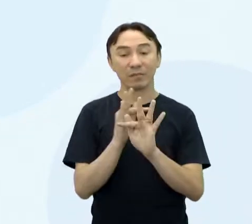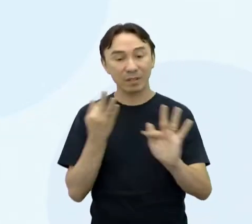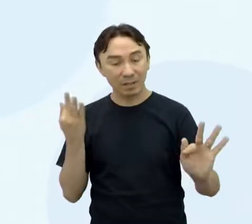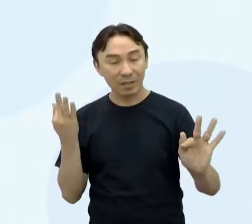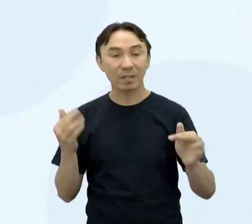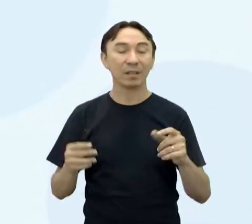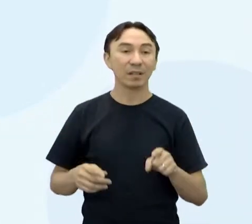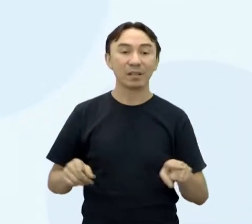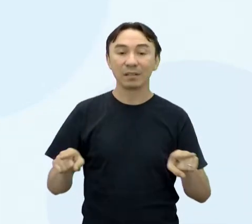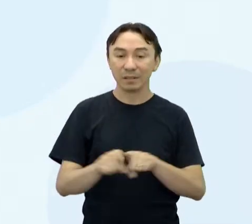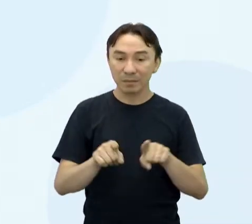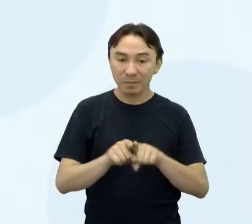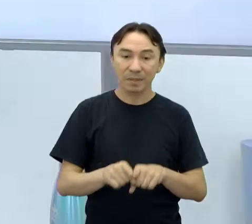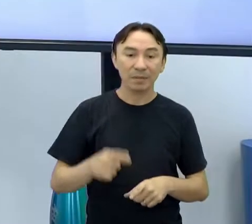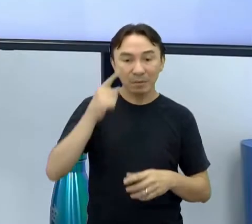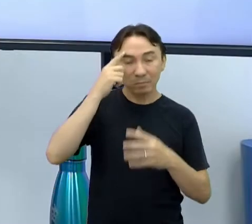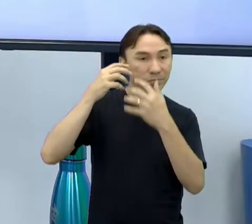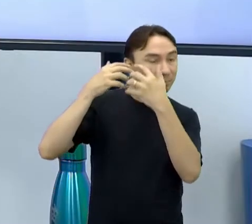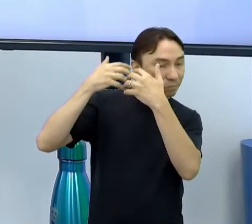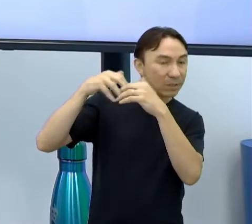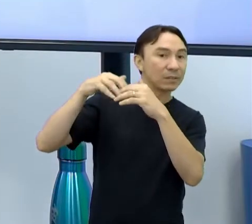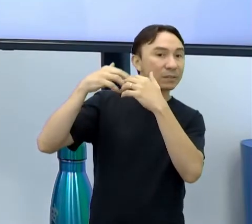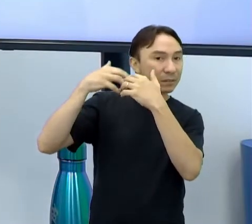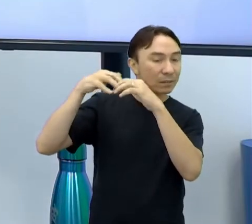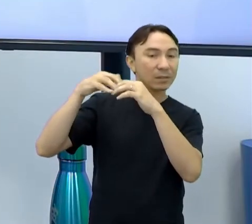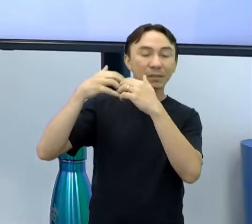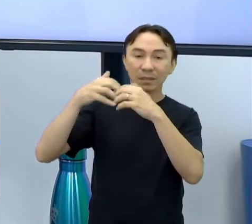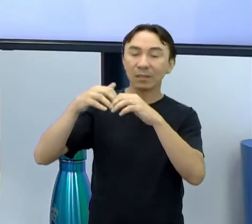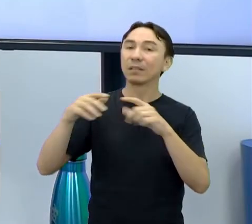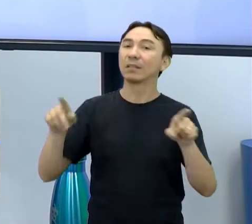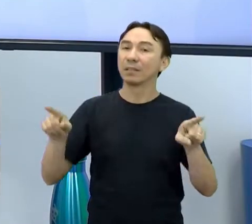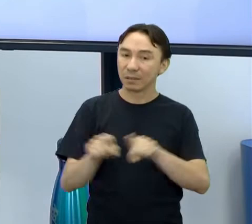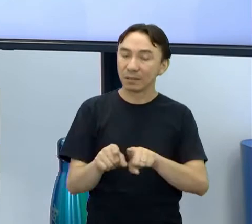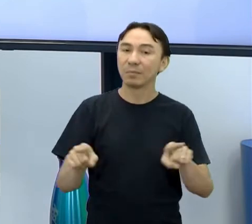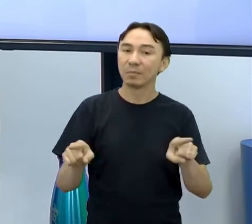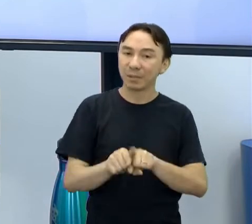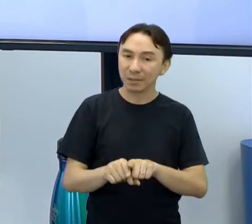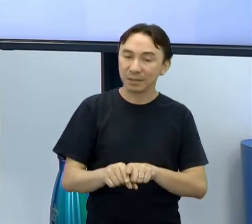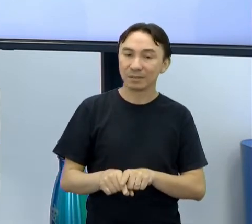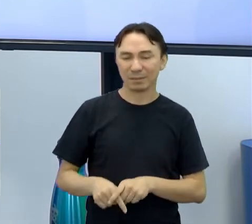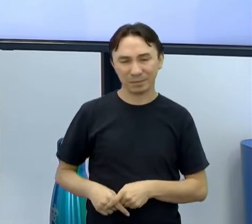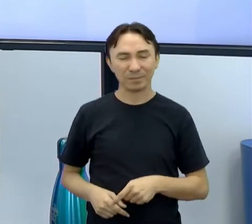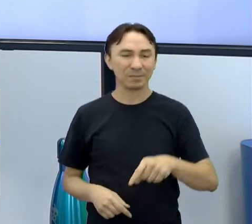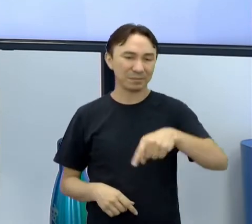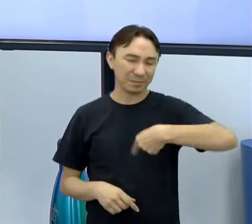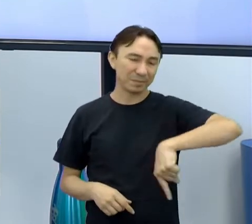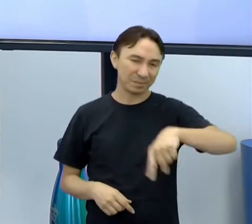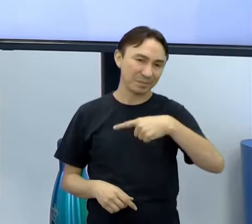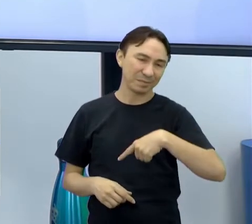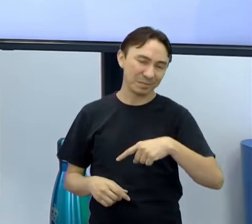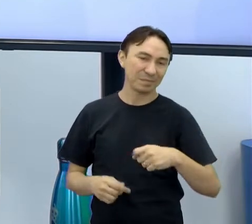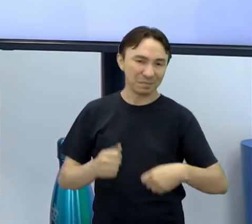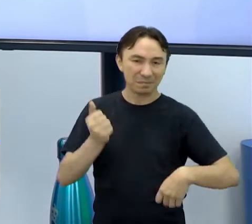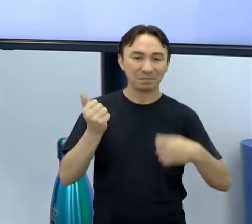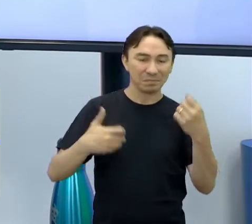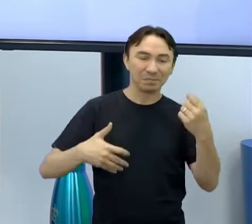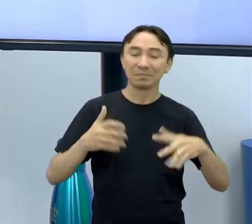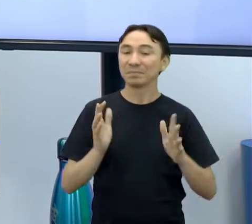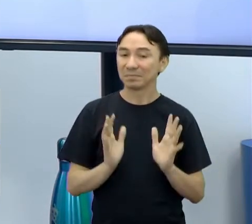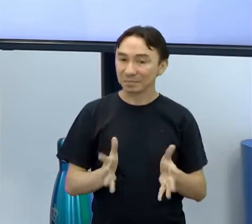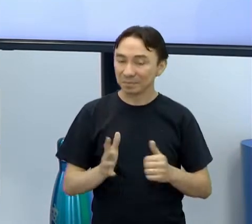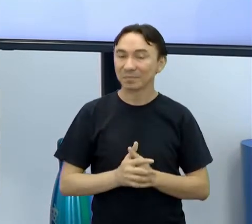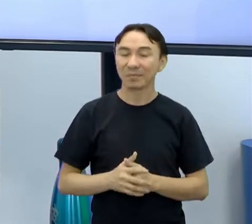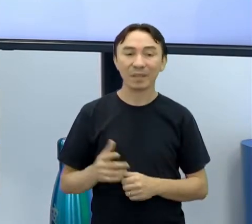e psíquica. Então, a gente já tem falado muito, né? A professora Mafê esteve aqui com a gente,